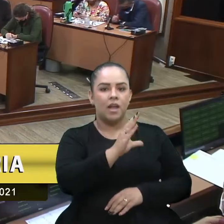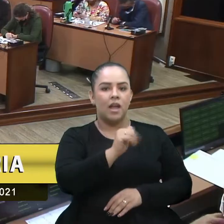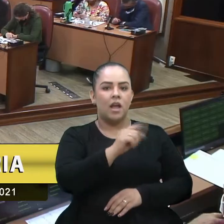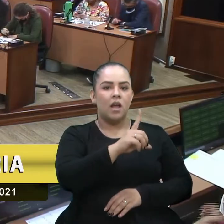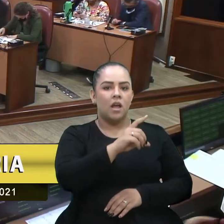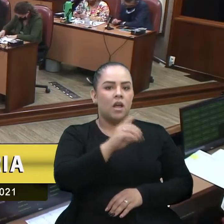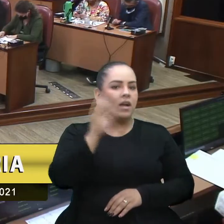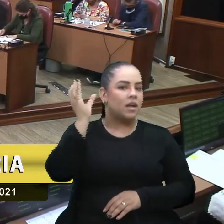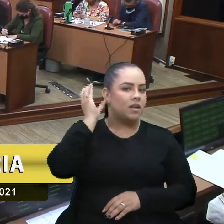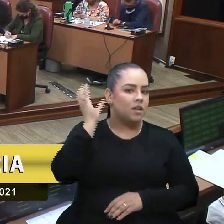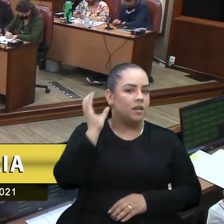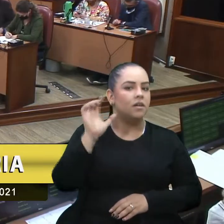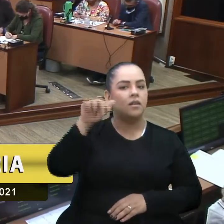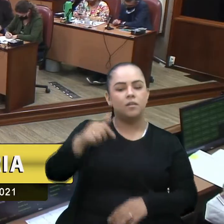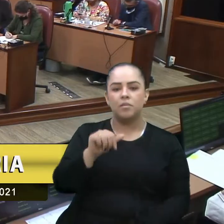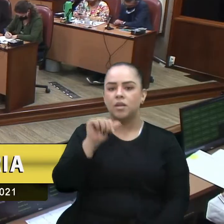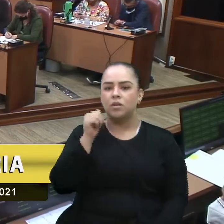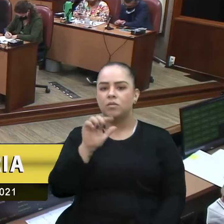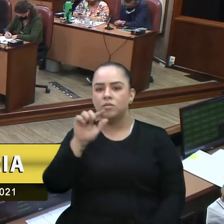Marcon, depois foi tirado. Depois